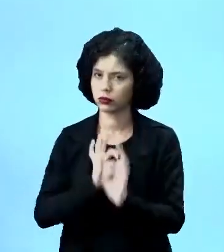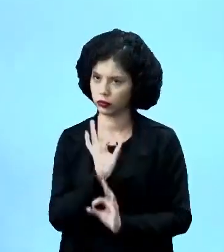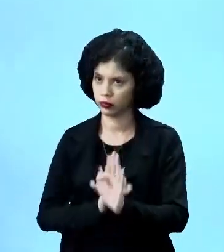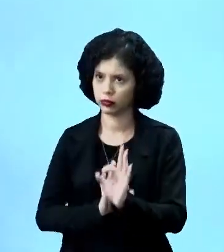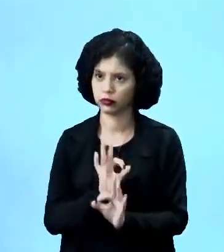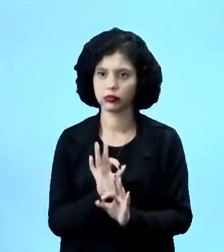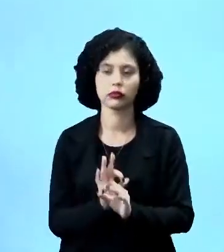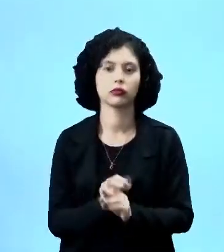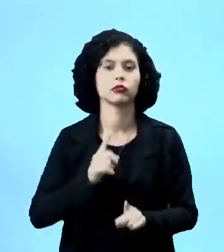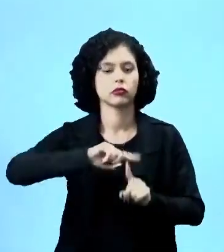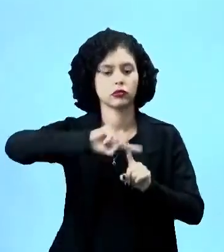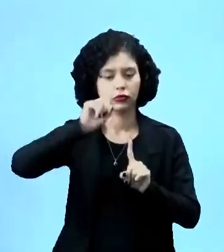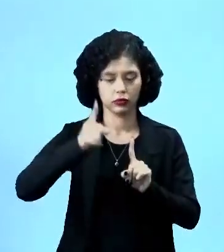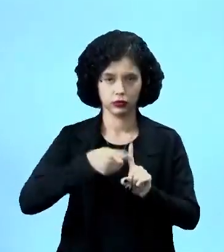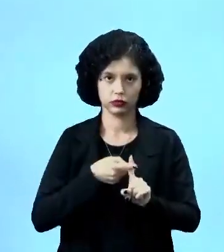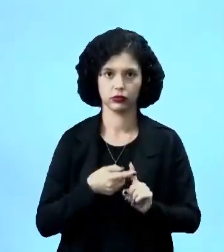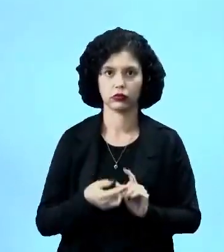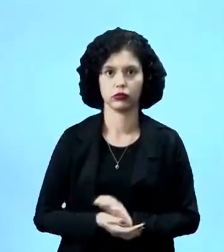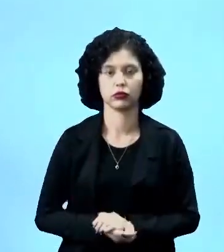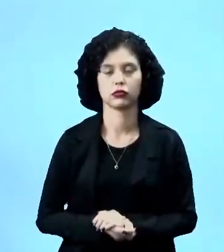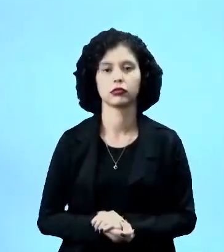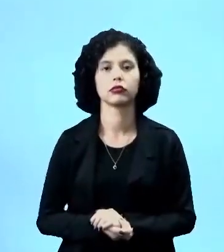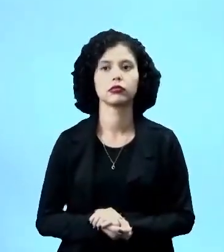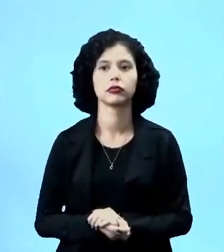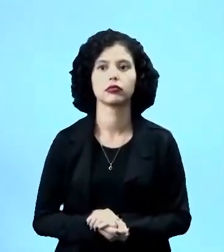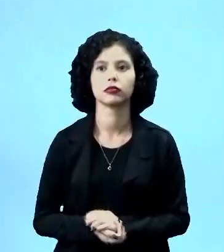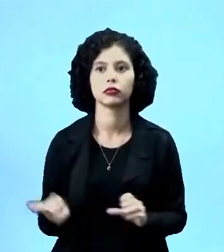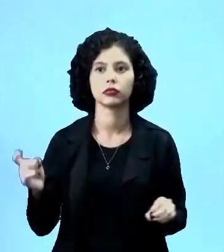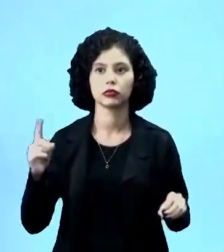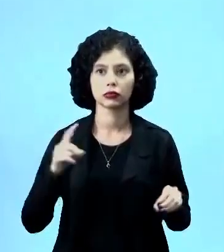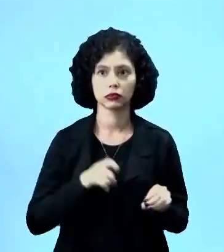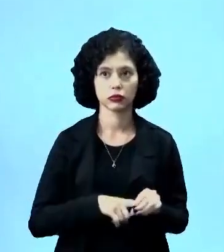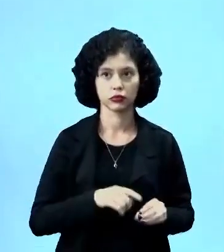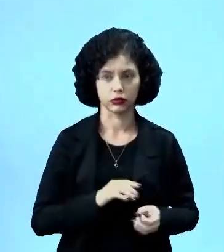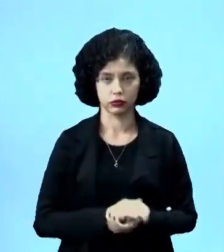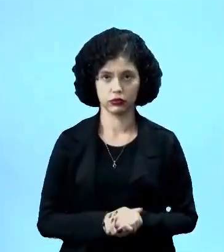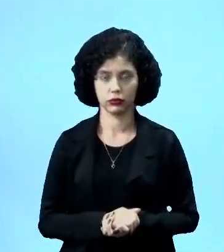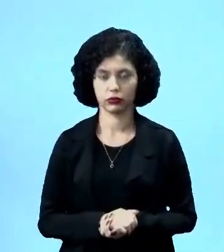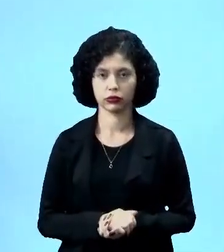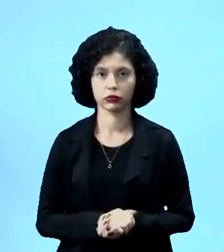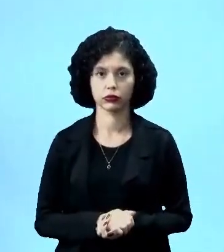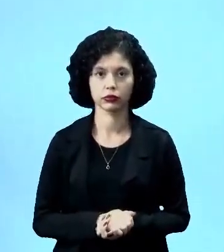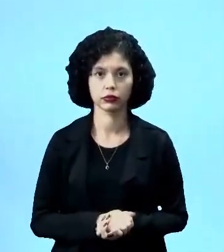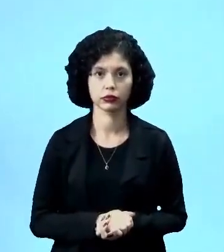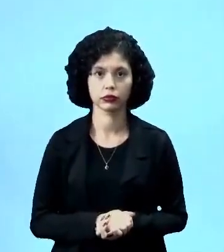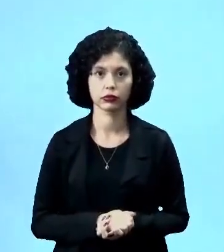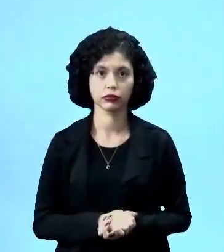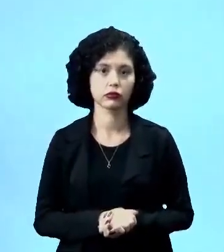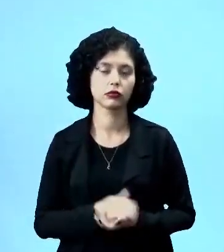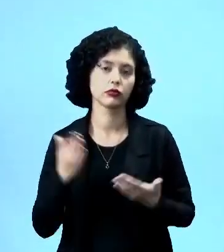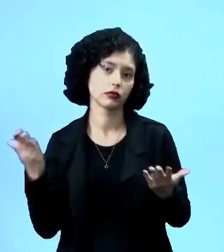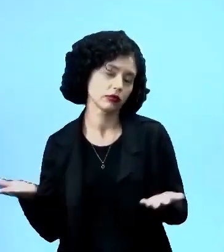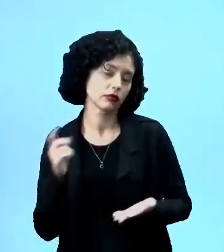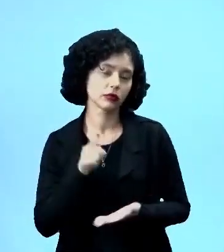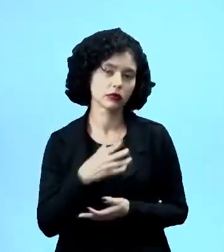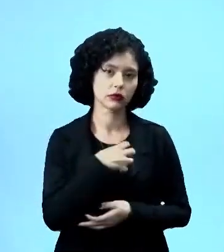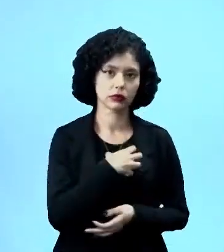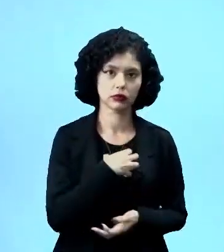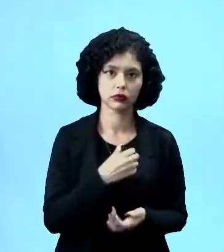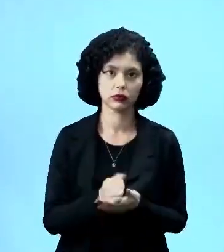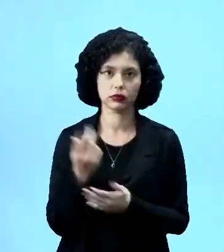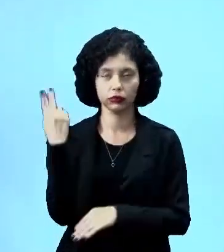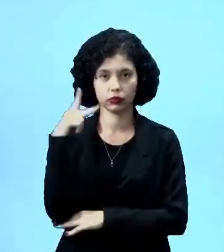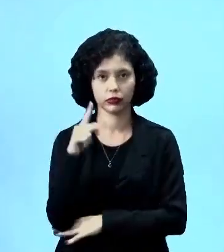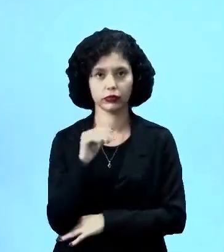preparado para que aconteça o encontro do espermatozoide com ovócito Então esse momento